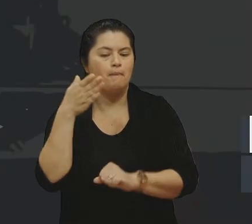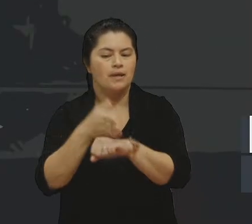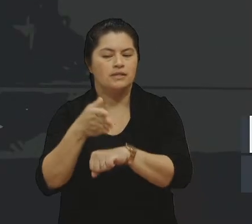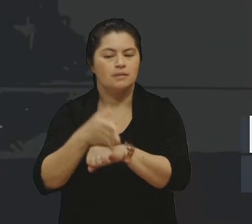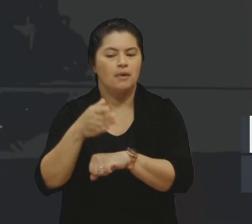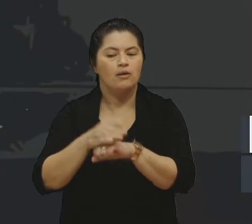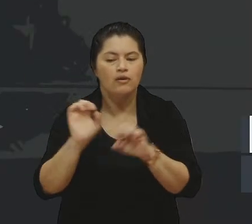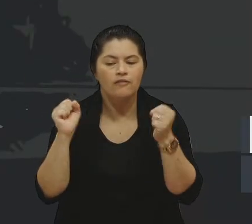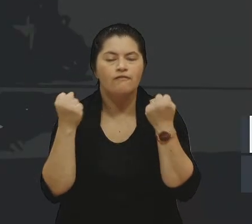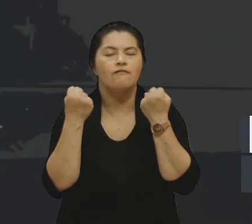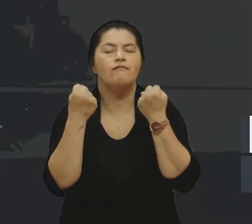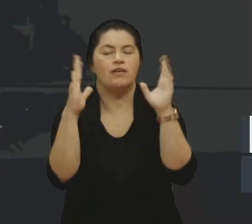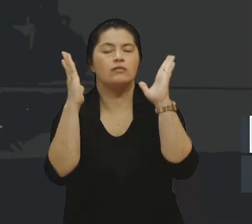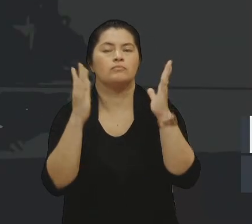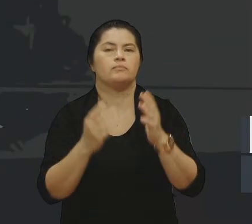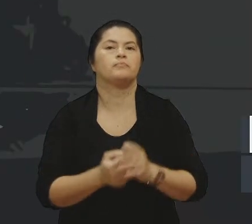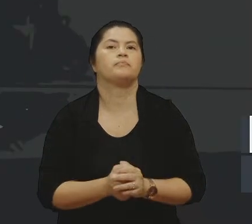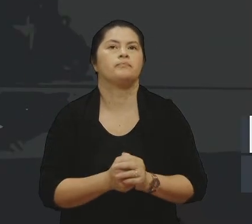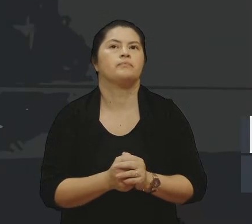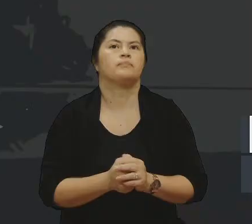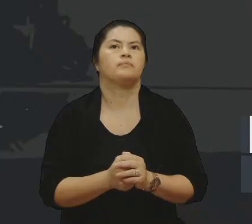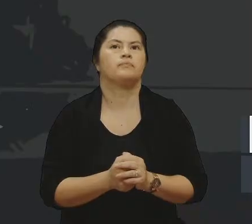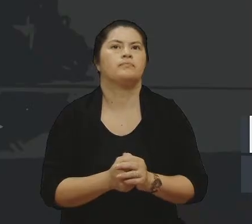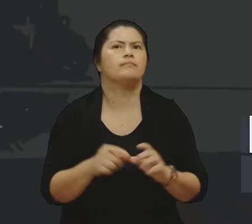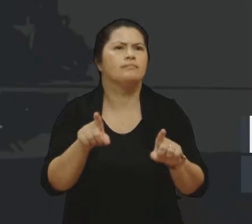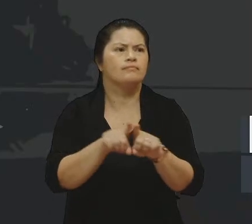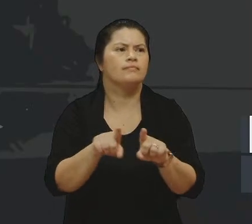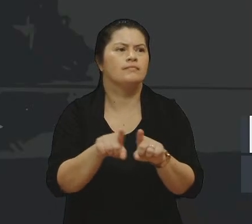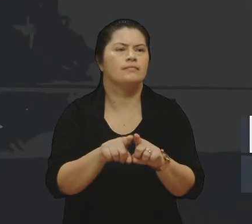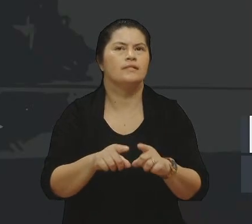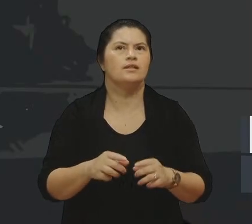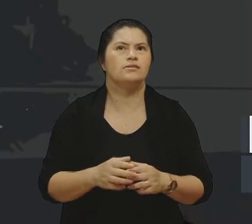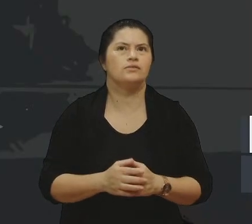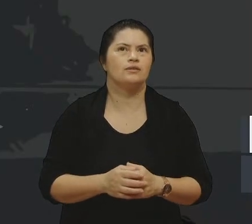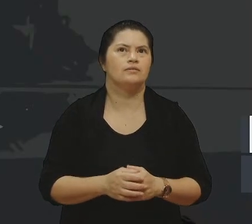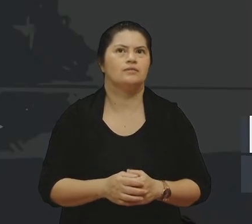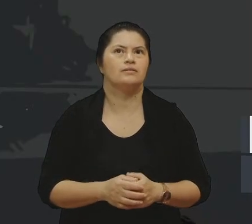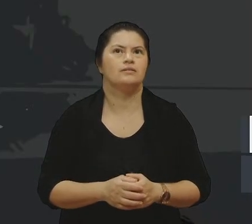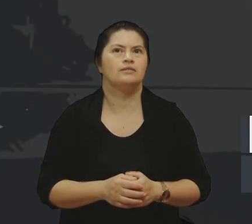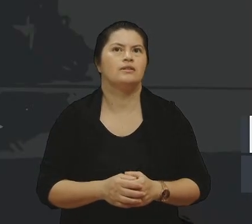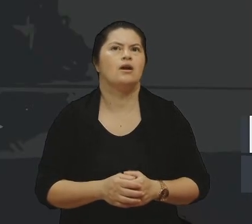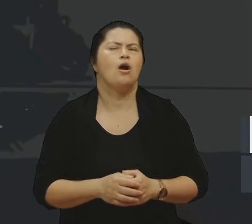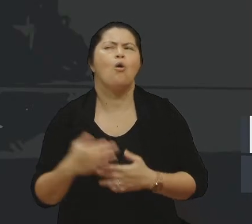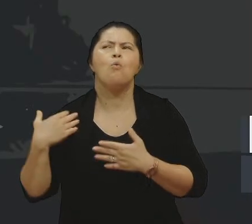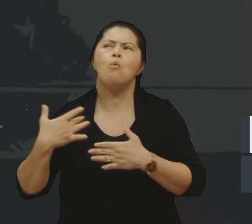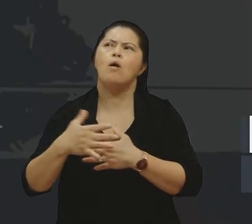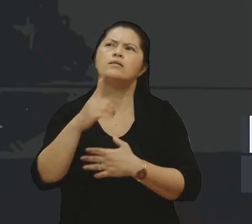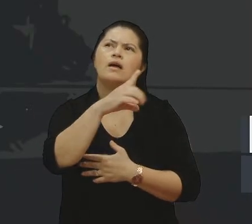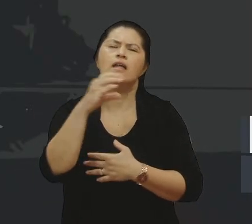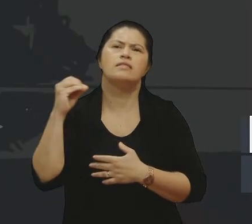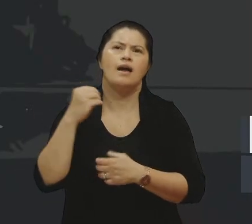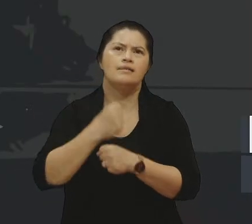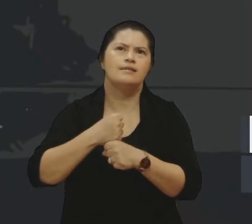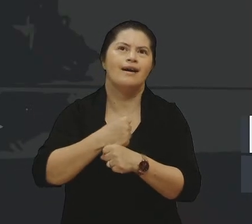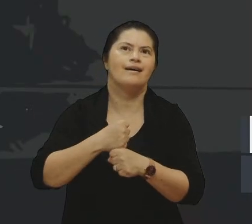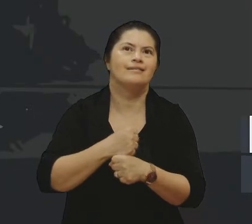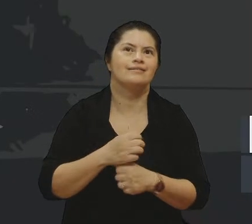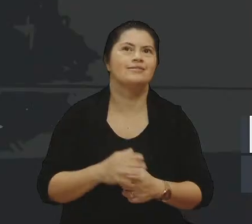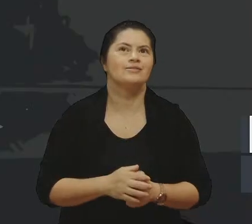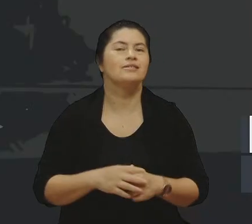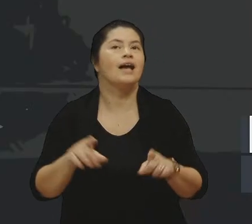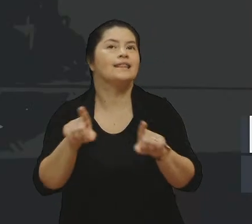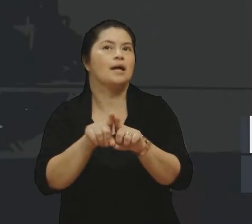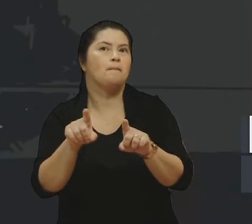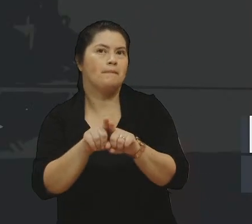evento. E também me considero um atleta amador de crossfit, há quase 10 anos me dedico a esse esporte, e também um